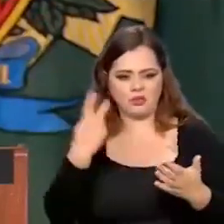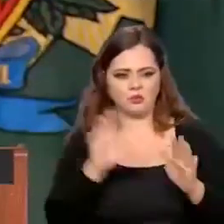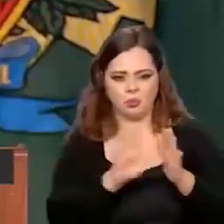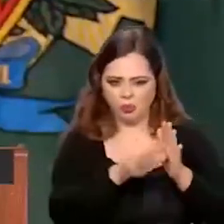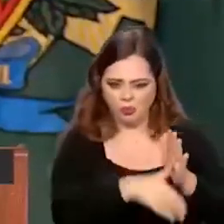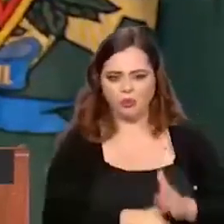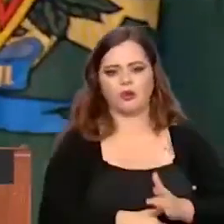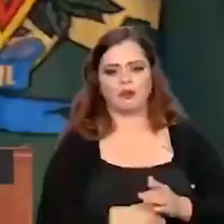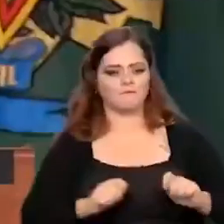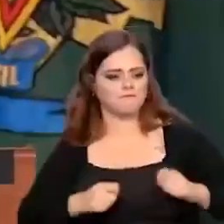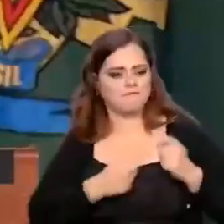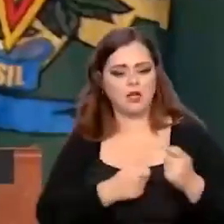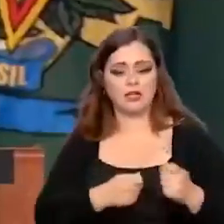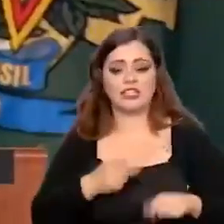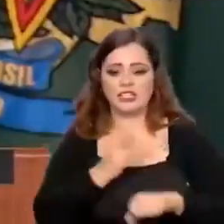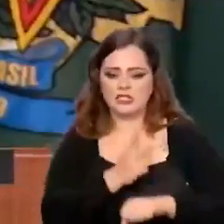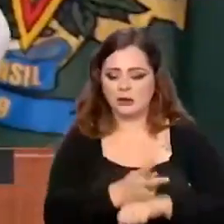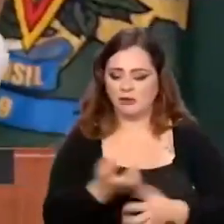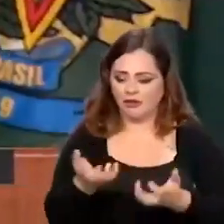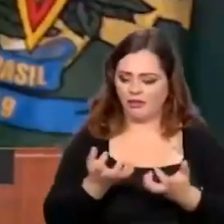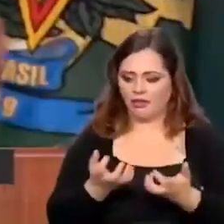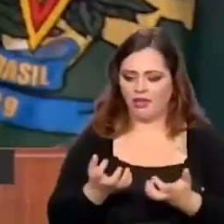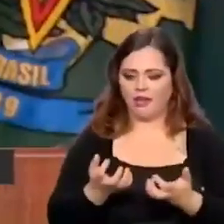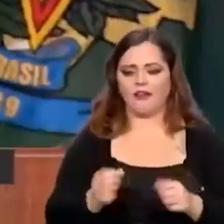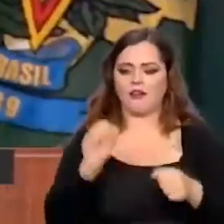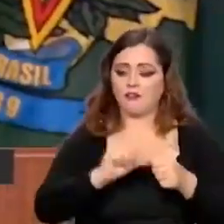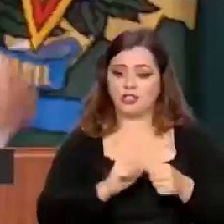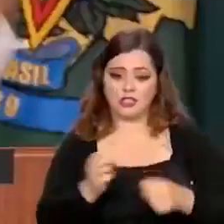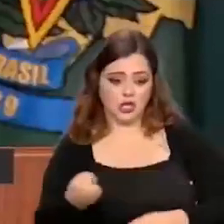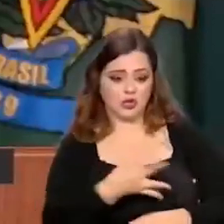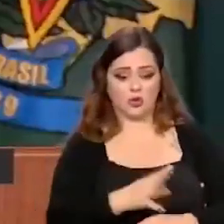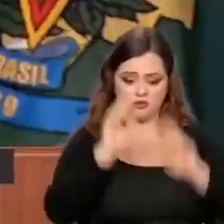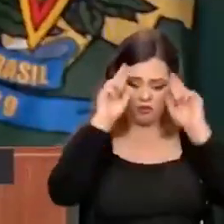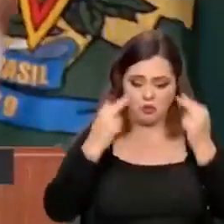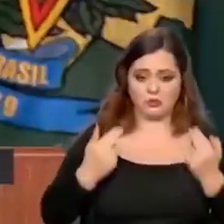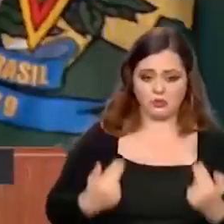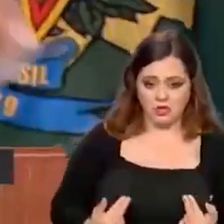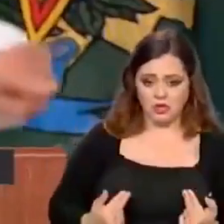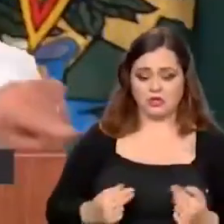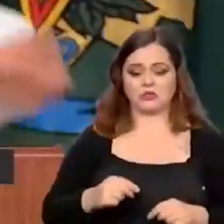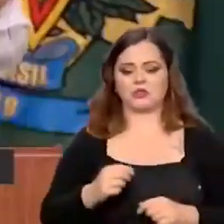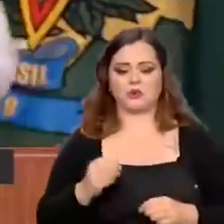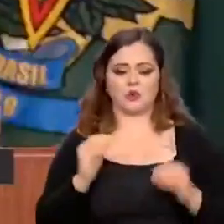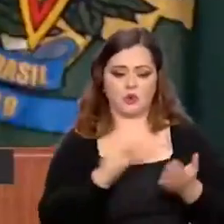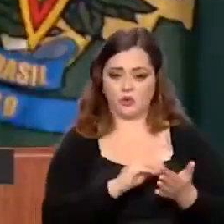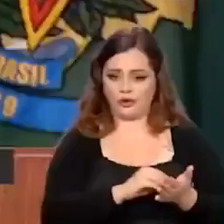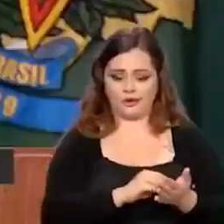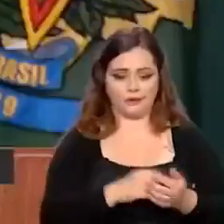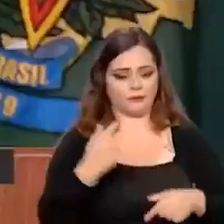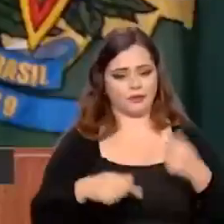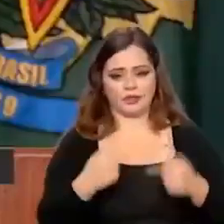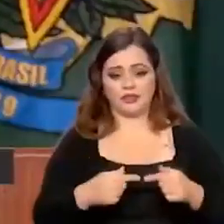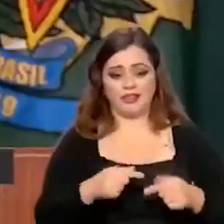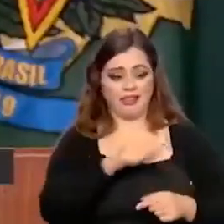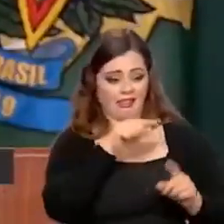e toda vez que esse cara diz que quer renovar em nome da honestidade, coloca o cara que não é político,